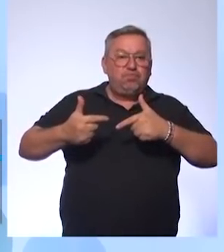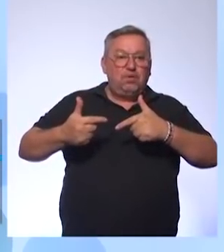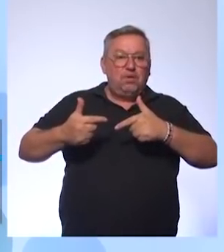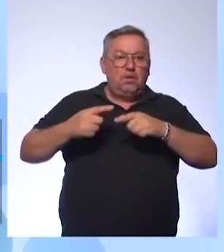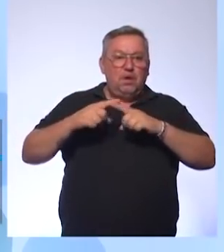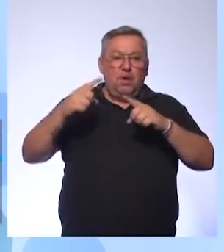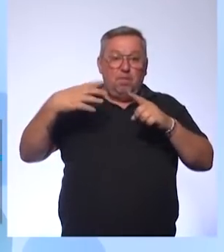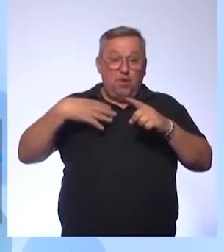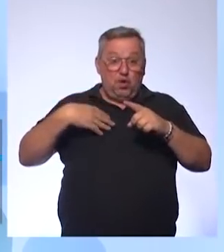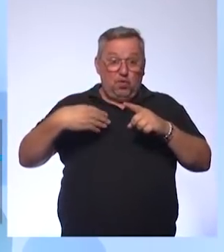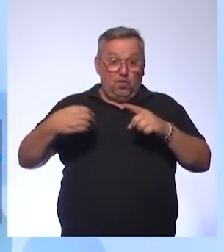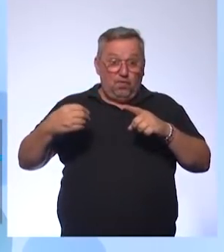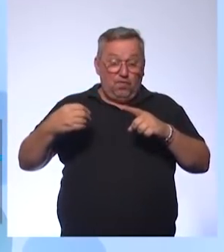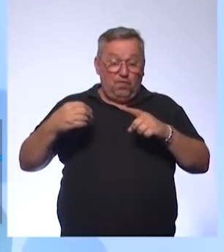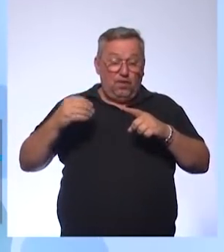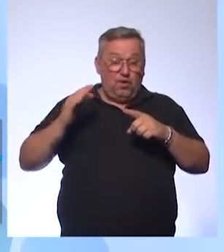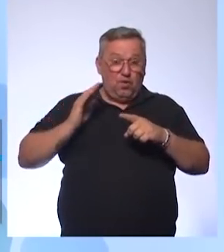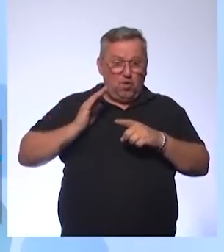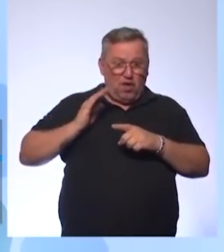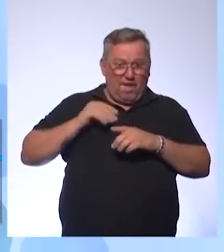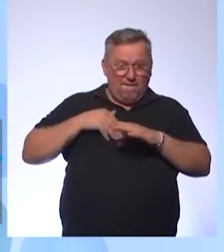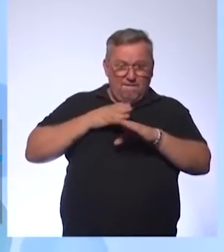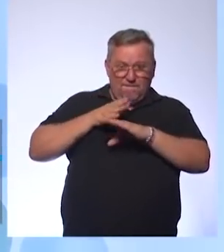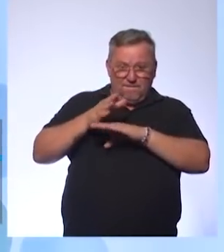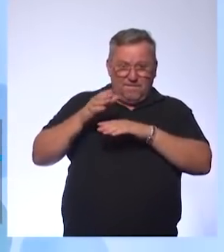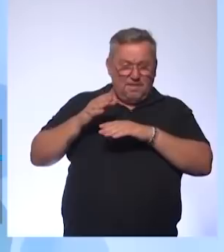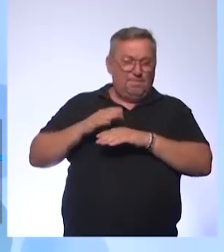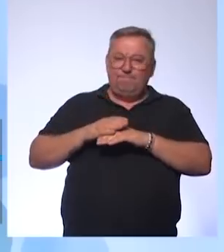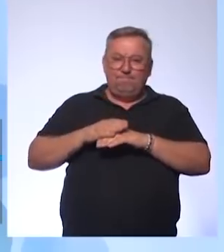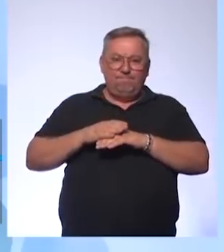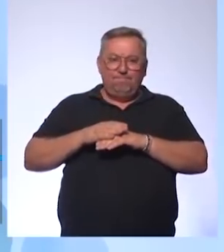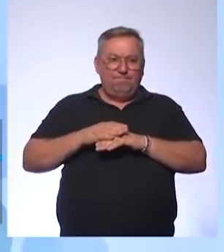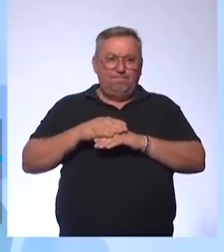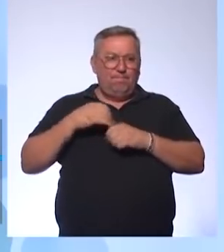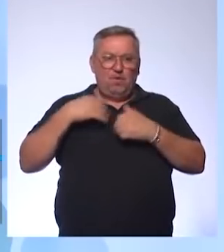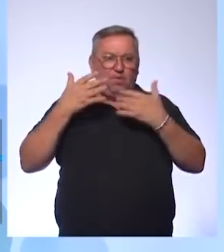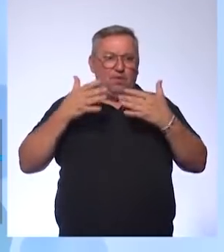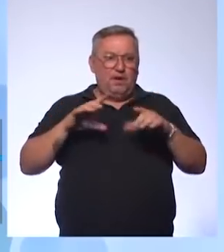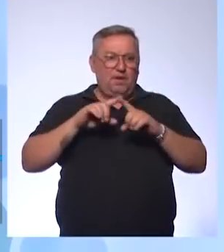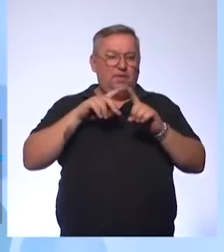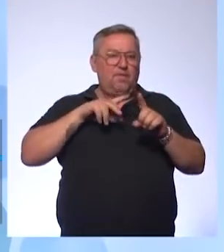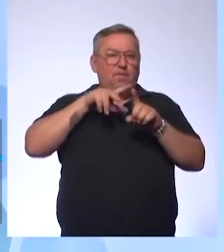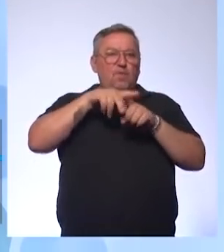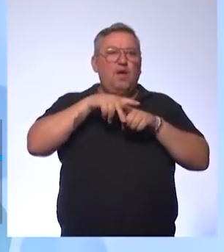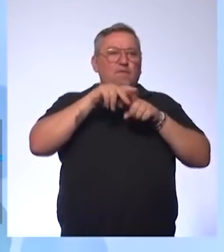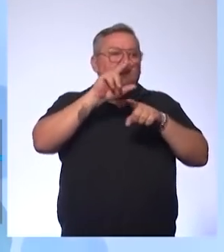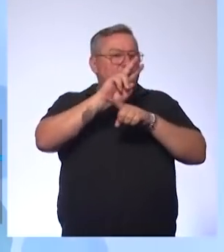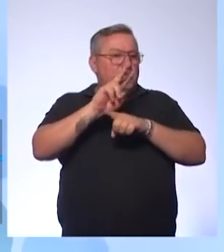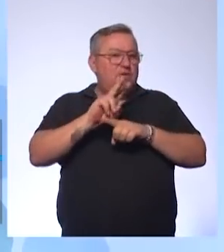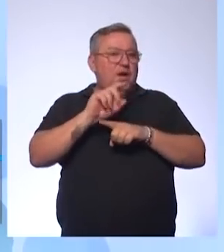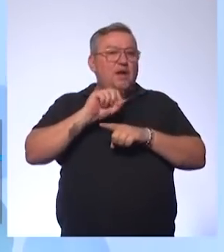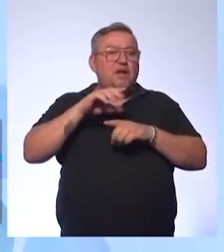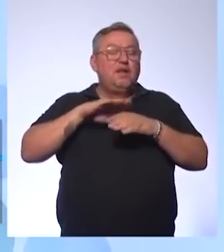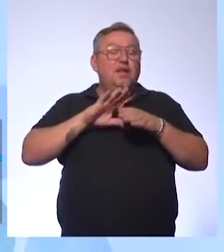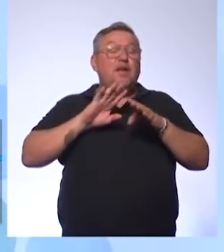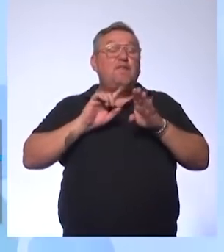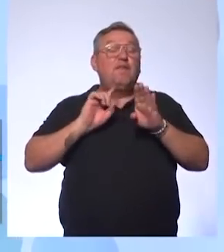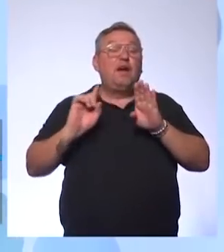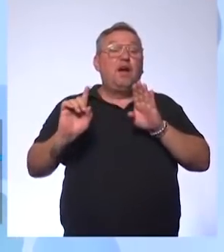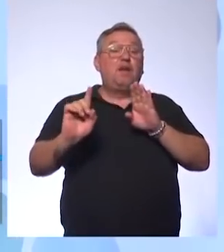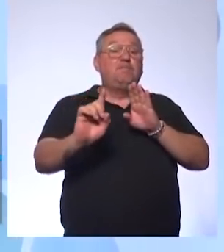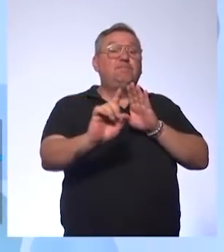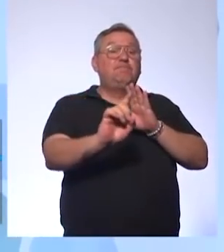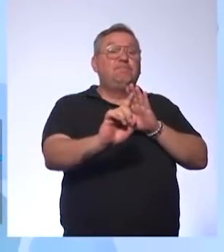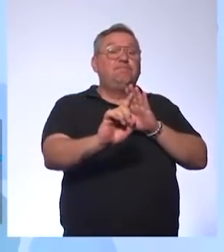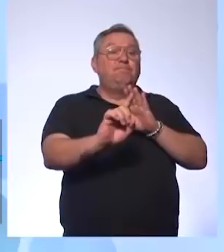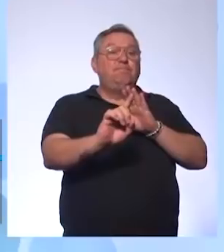para a guerra. E nem eu quero ir, né? Se eu for, eu vou lá na linha de frente, num cavalo bem protegido. Quem que vai na frente lá,